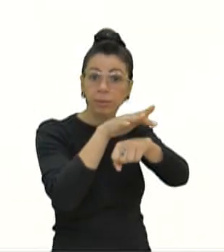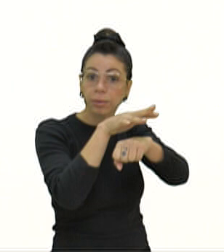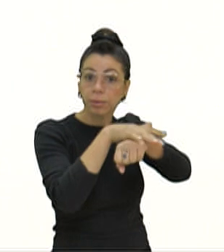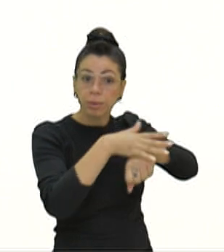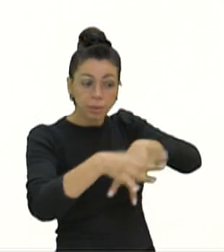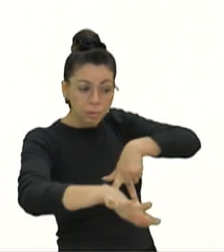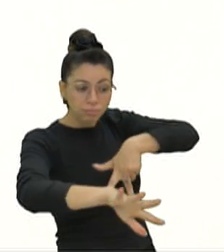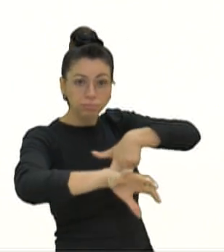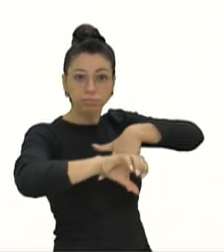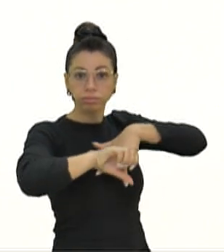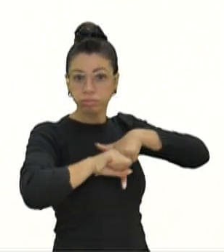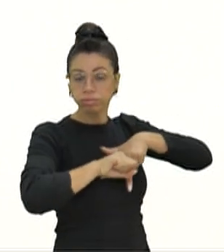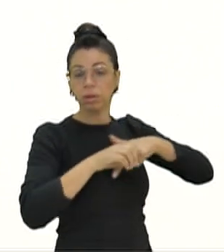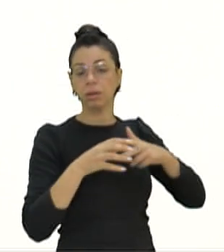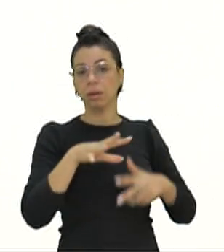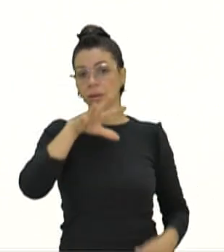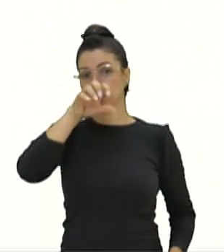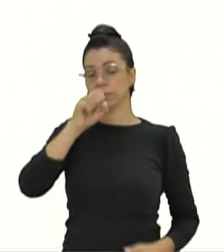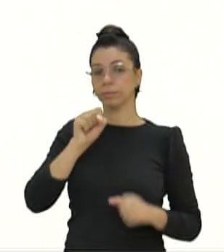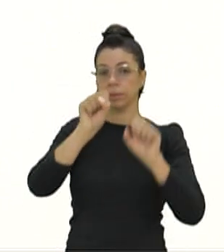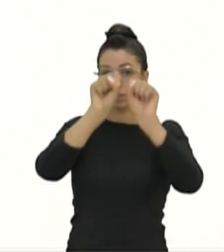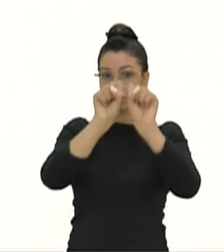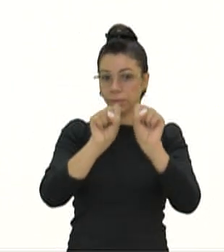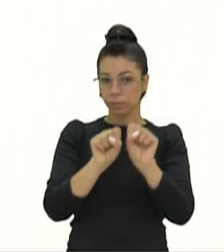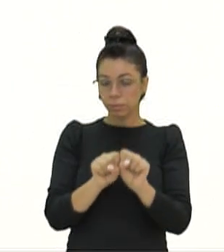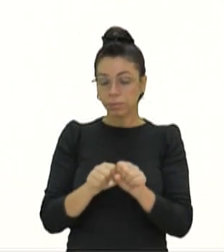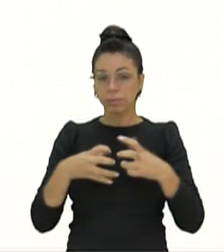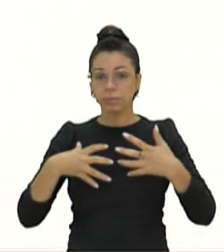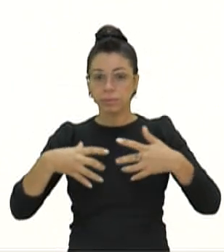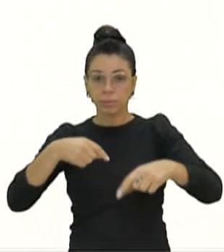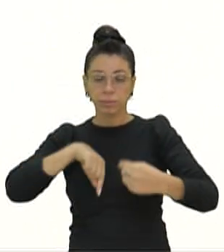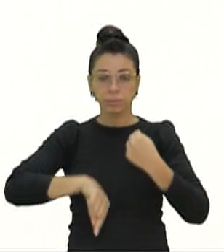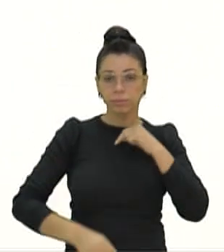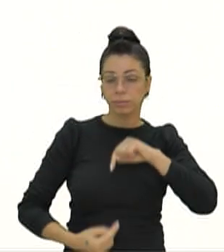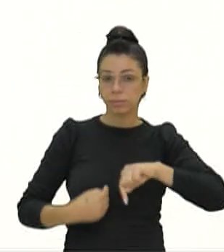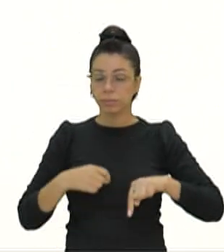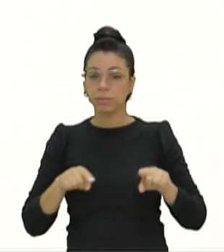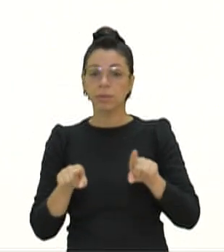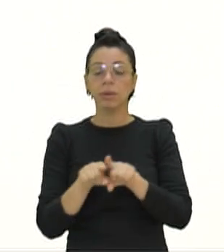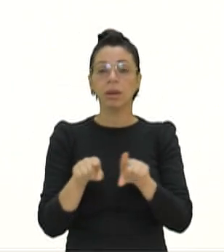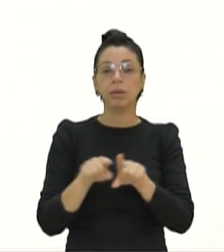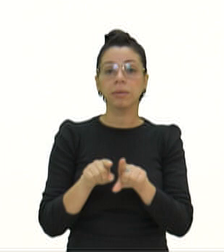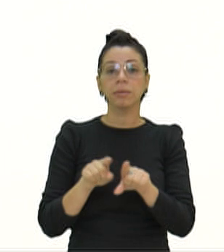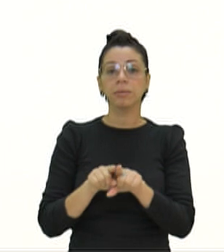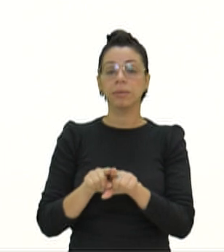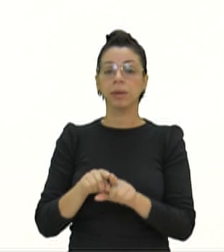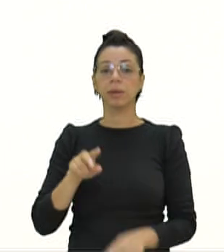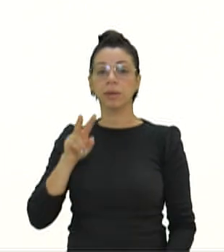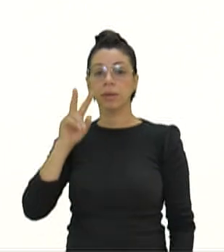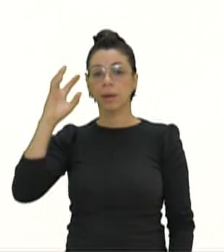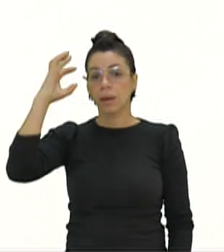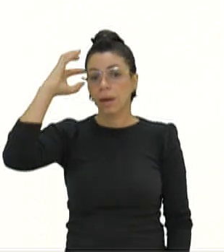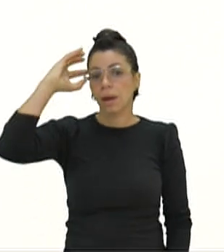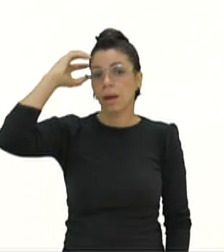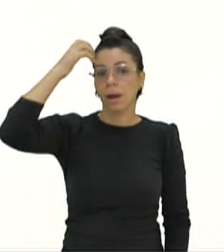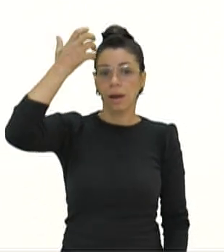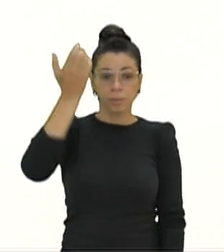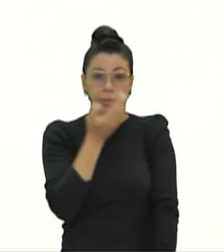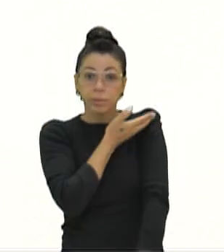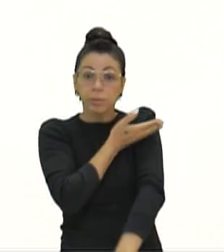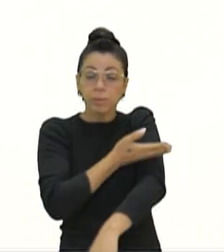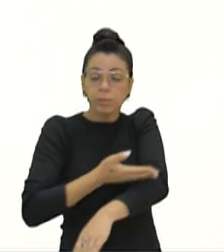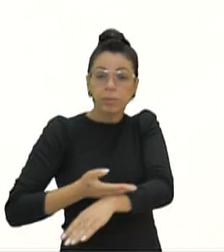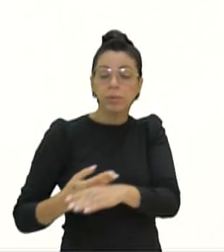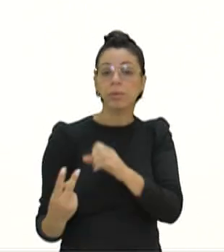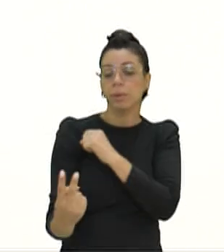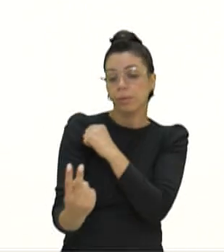respiratório e principalmente identificar, fortalecer hábitos no nosso dia a dia que vão ajudar a